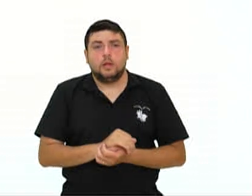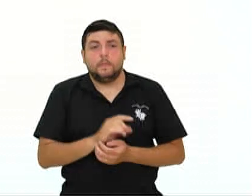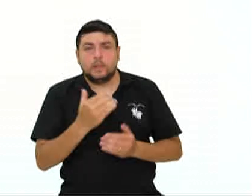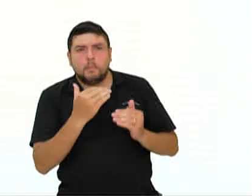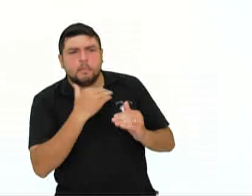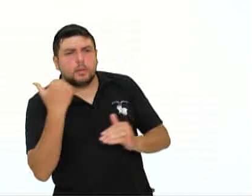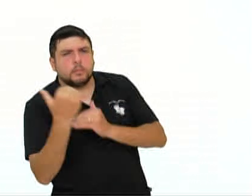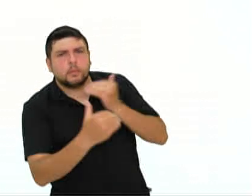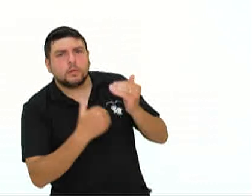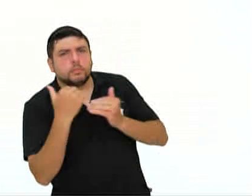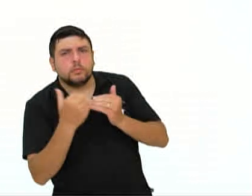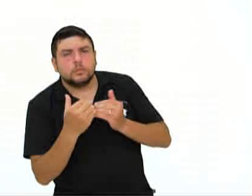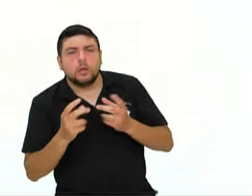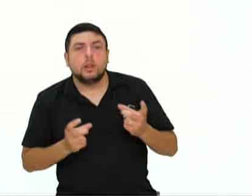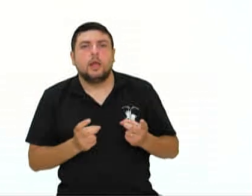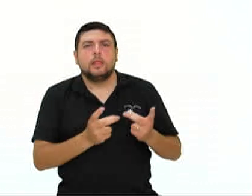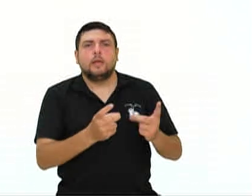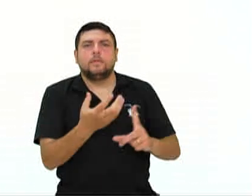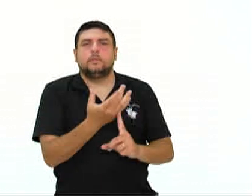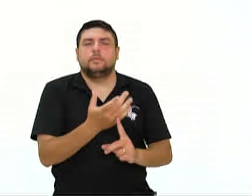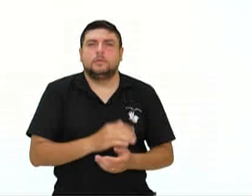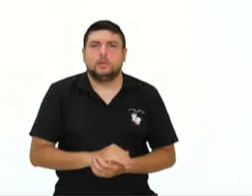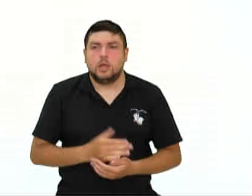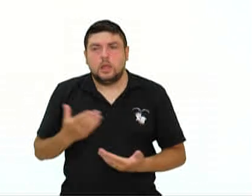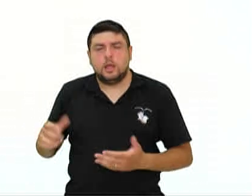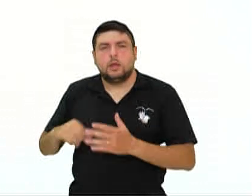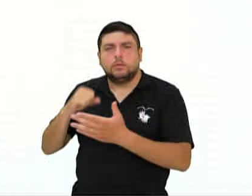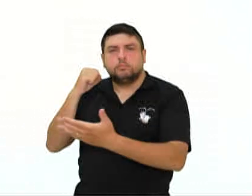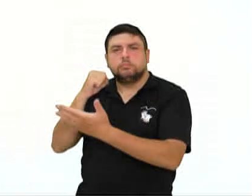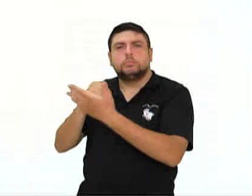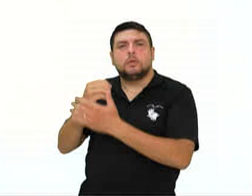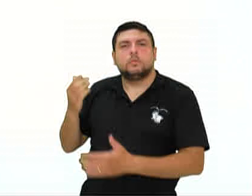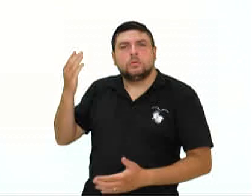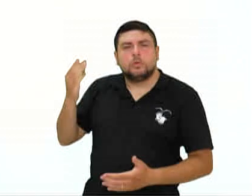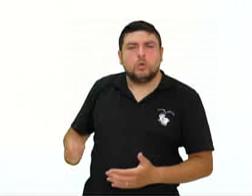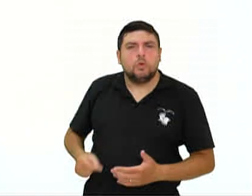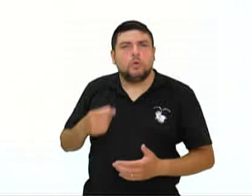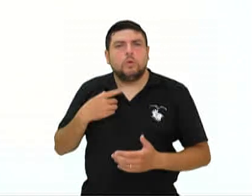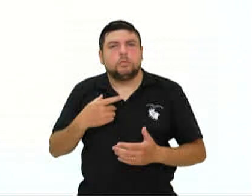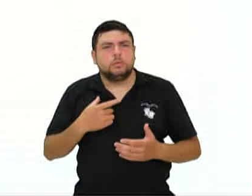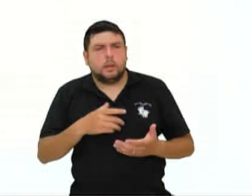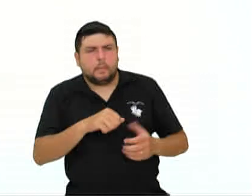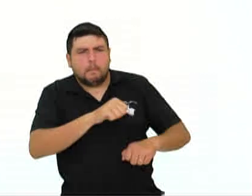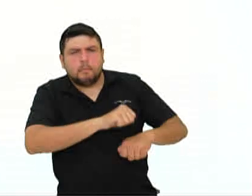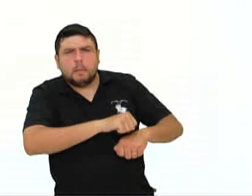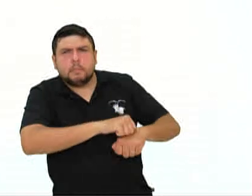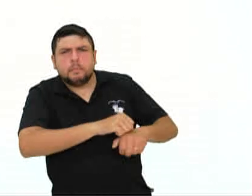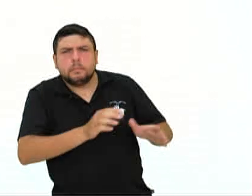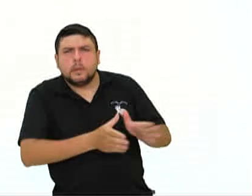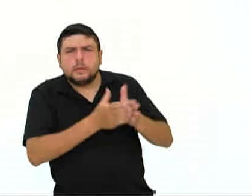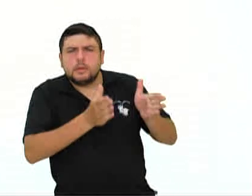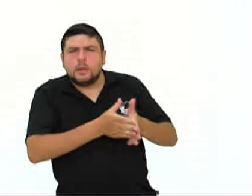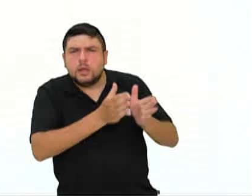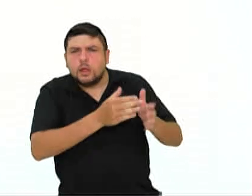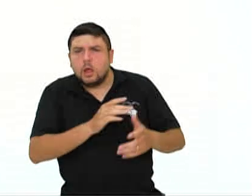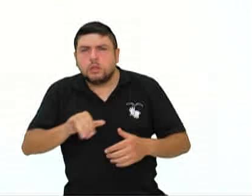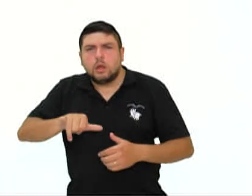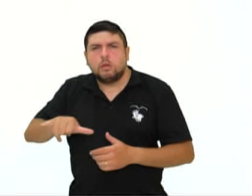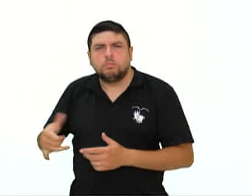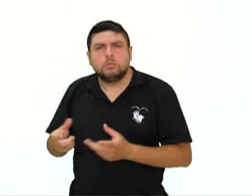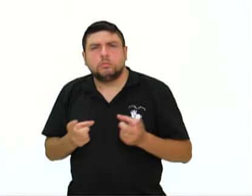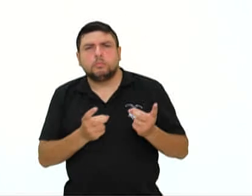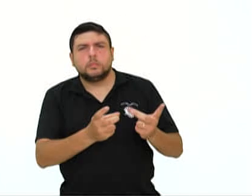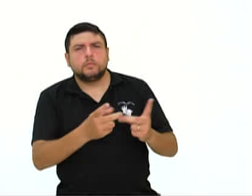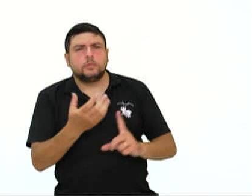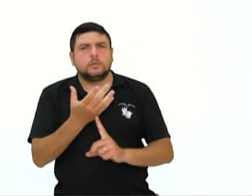morto nacional. Abelardo torna-se, então, o símbolo da exportação à custa da pobreza e das superstições